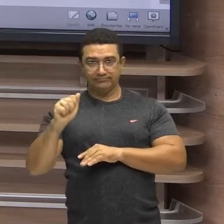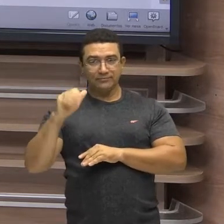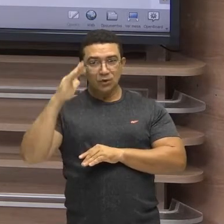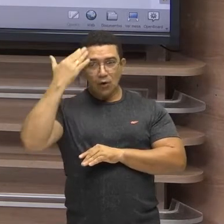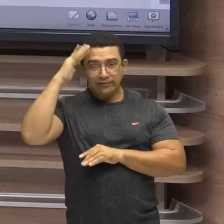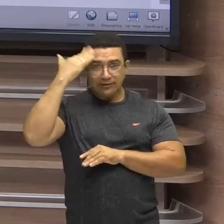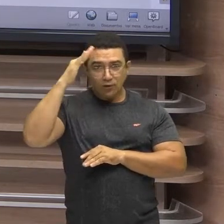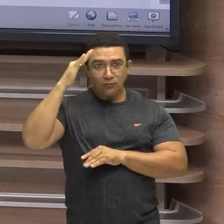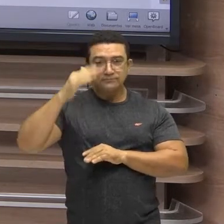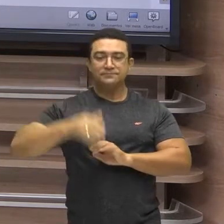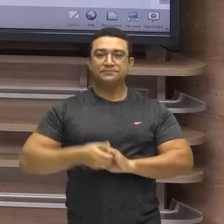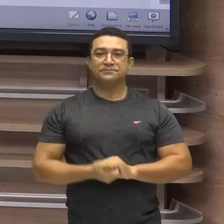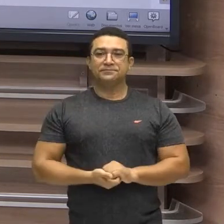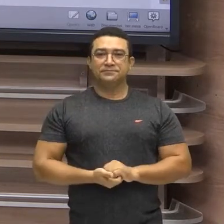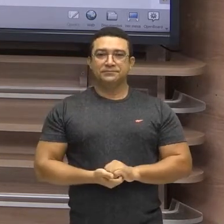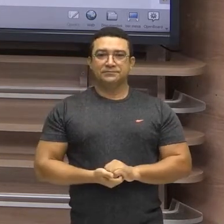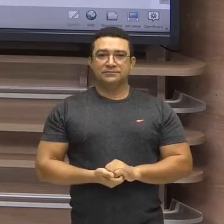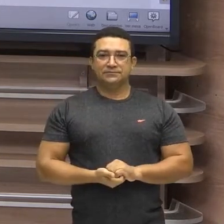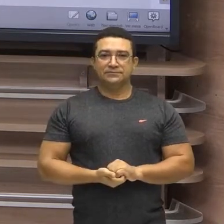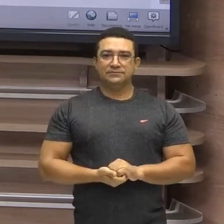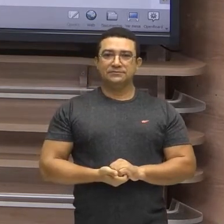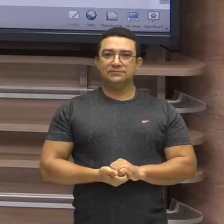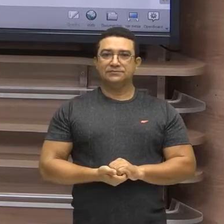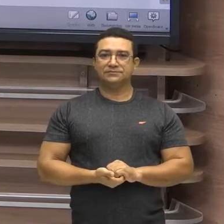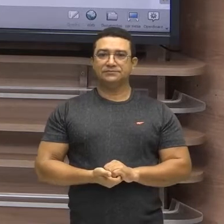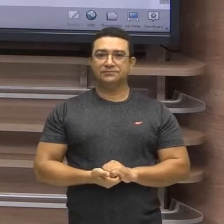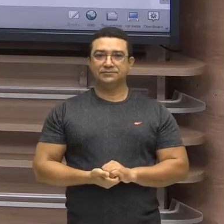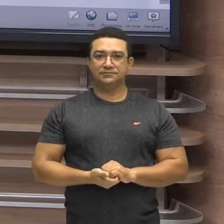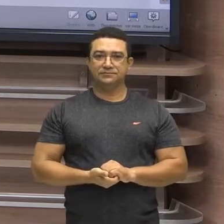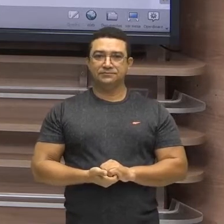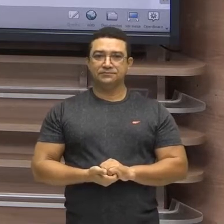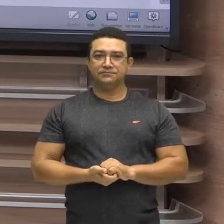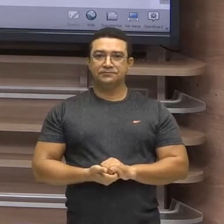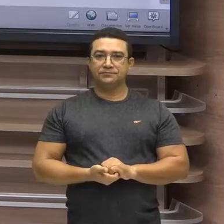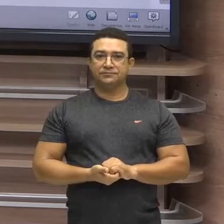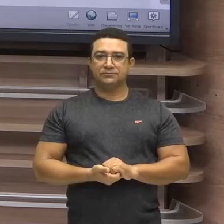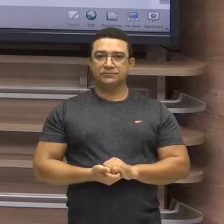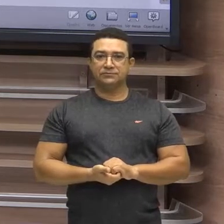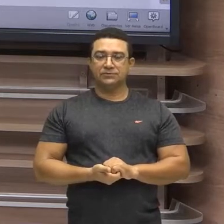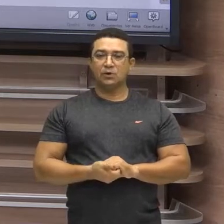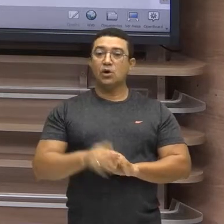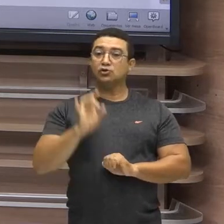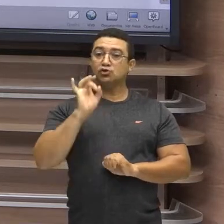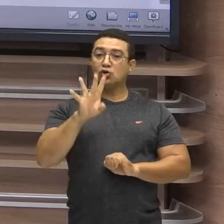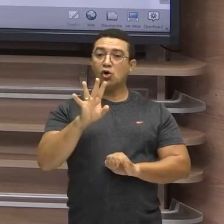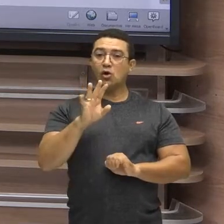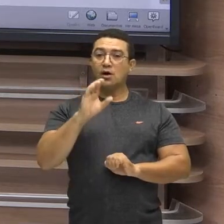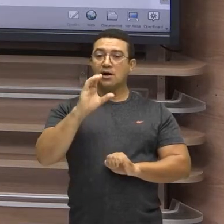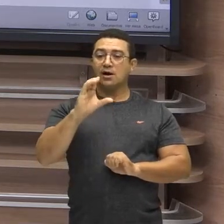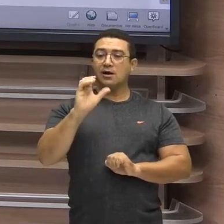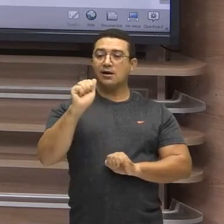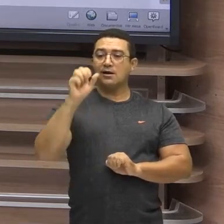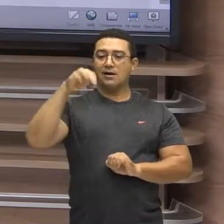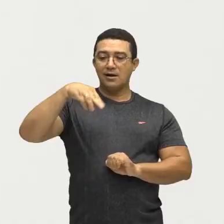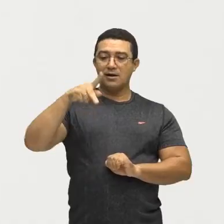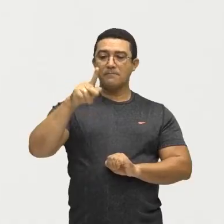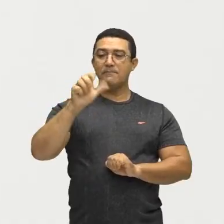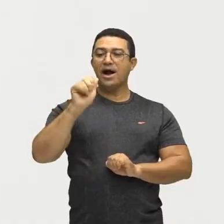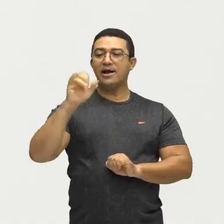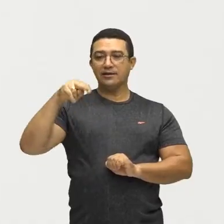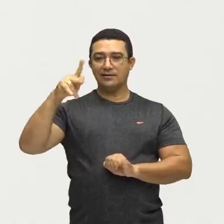Entenderam? Não a campainha. Você vai dizer, a campainha é uma onomatopeia. Não, é a representação daquele